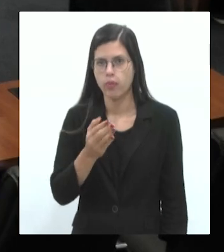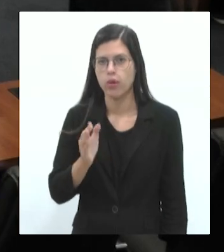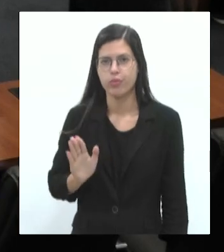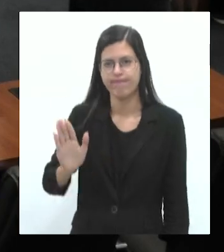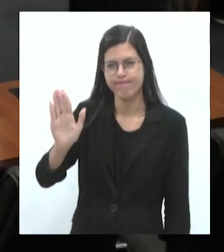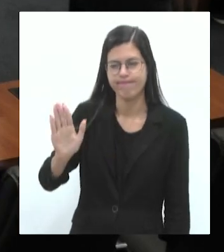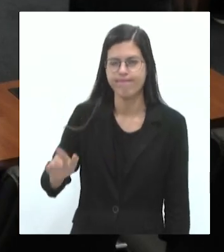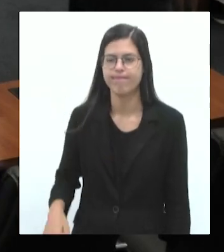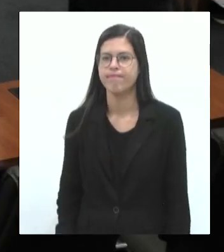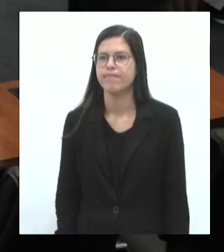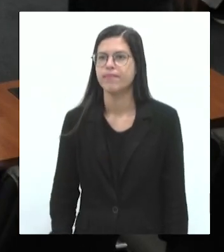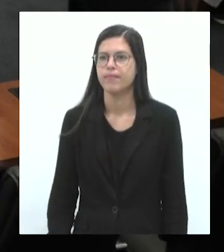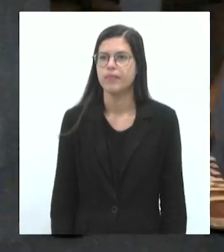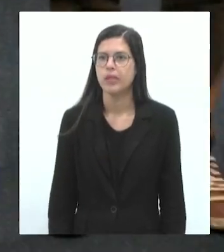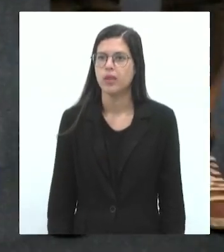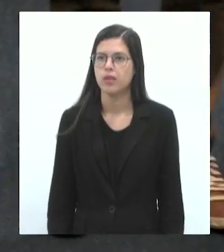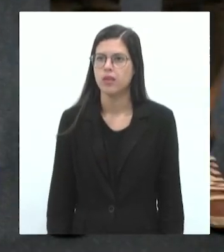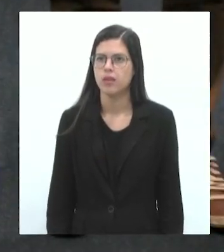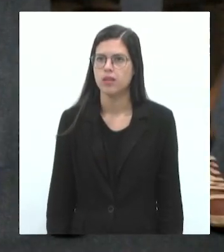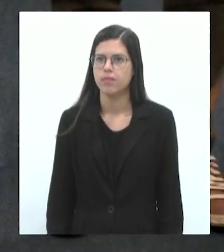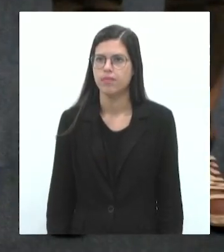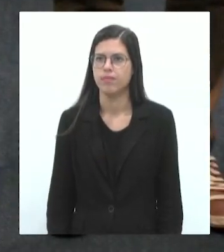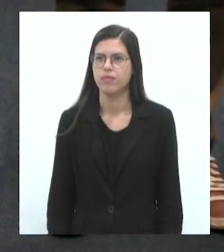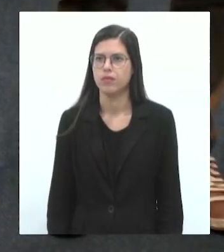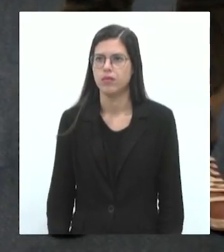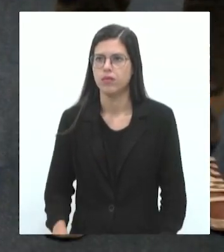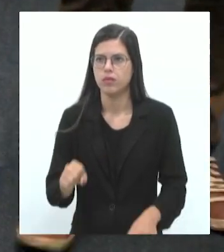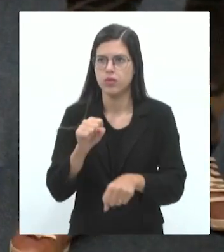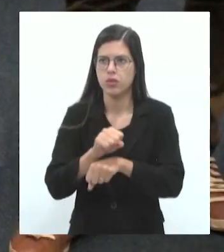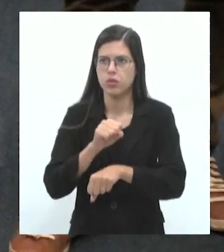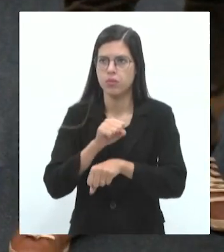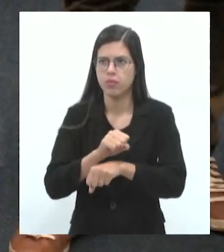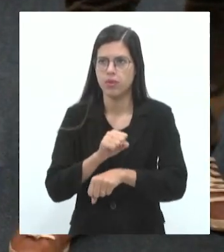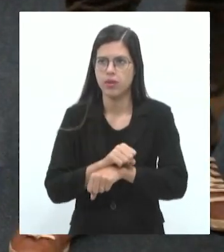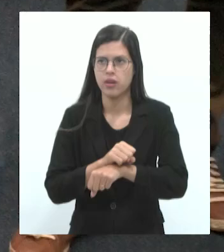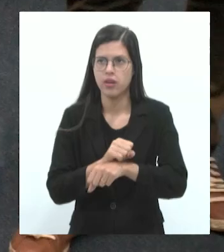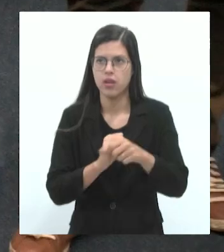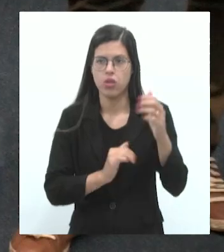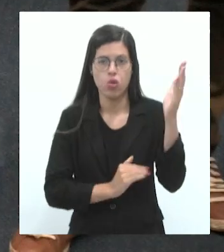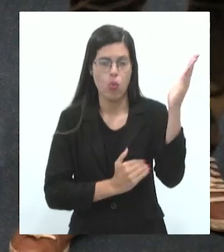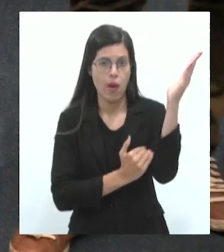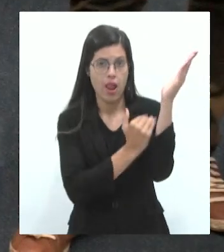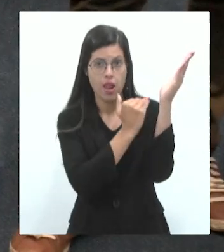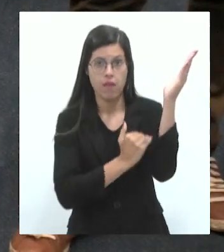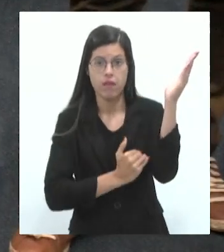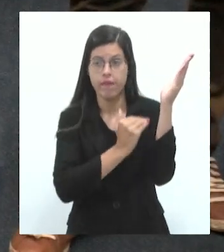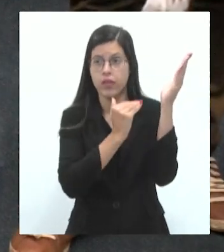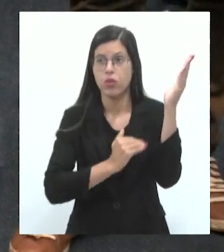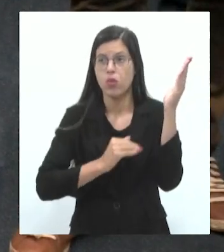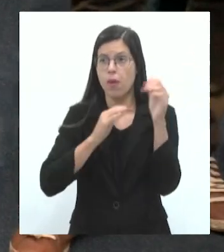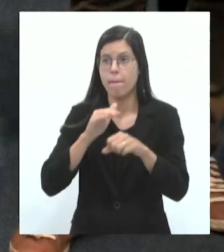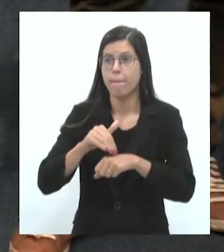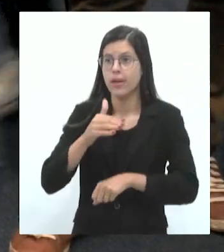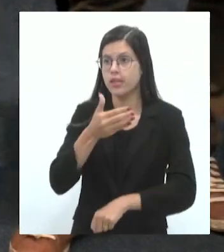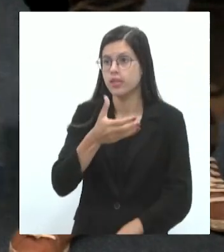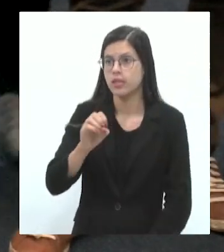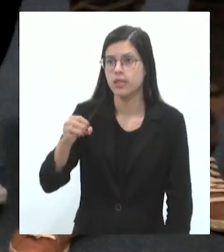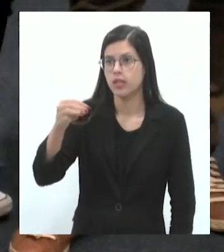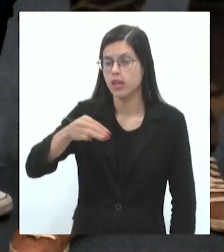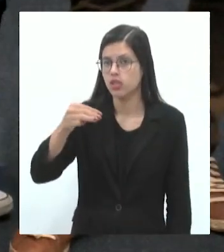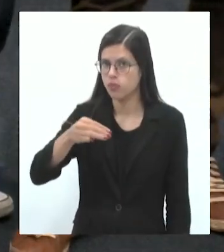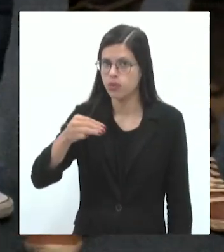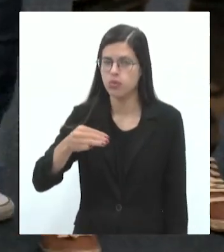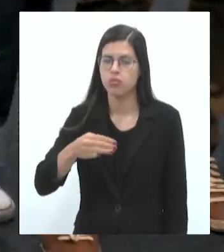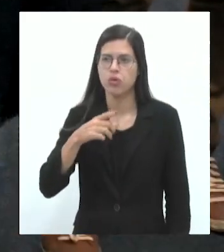uma questão de ordem, que eu fiquei esperando o elevador durante mais de 10 minutos, não consegui descer em tempo para pegar